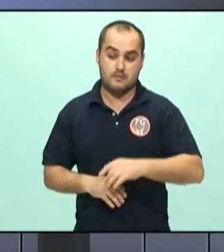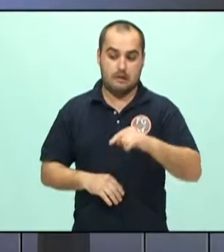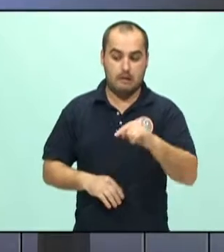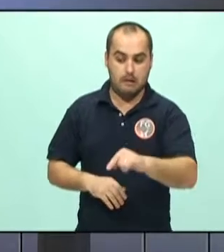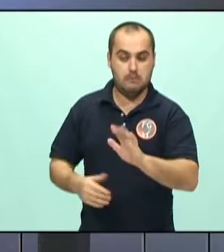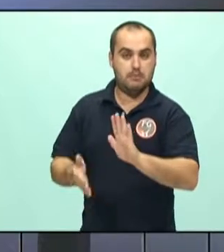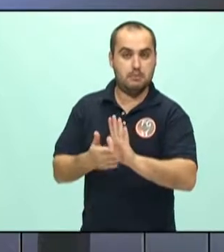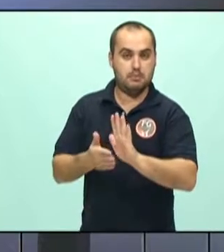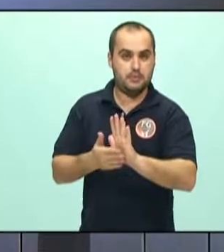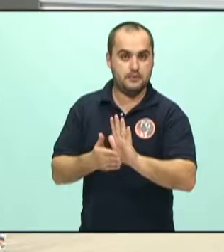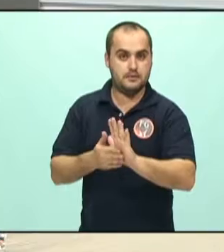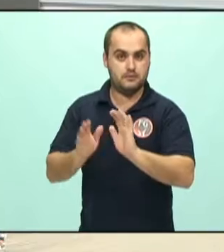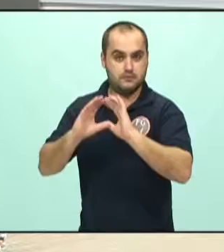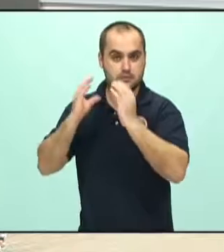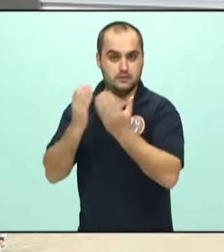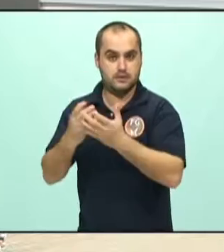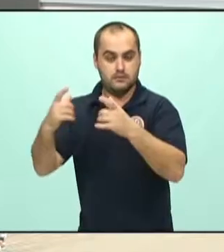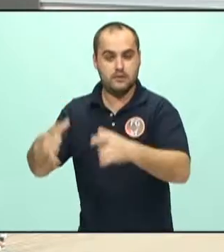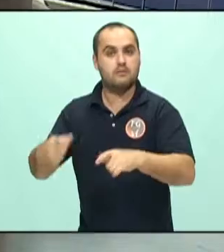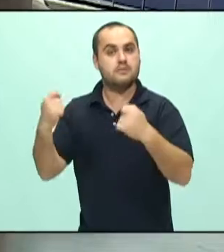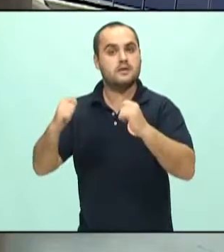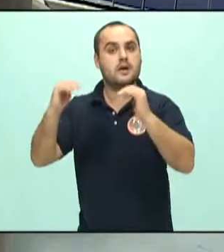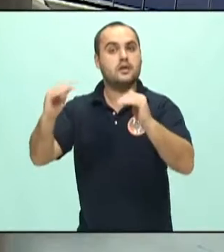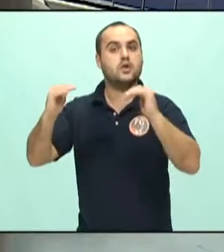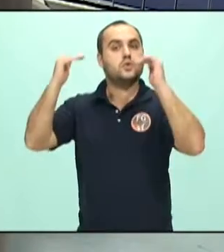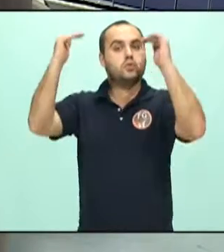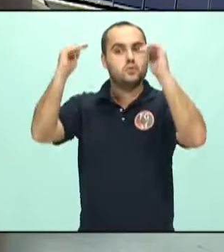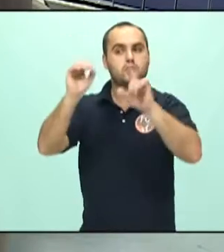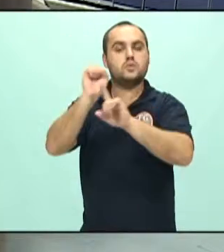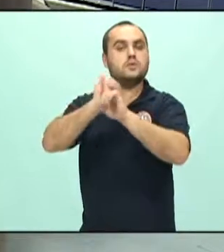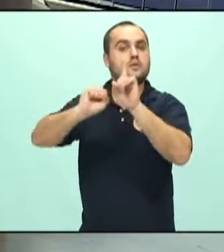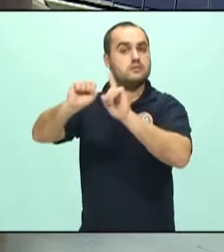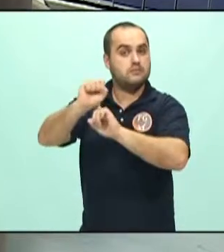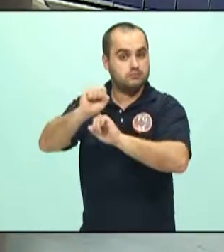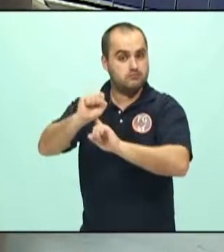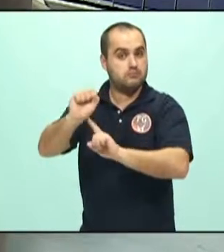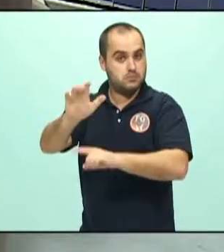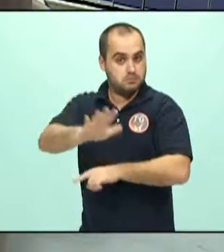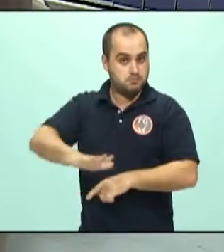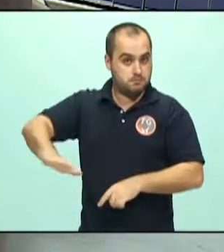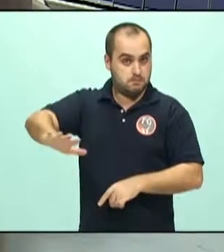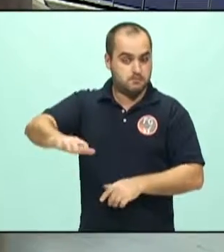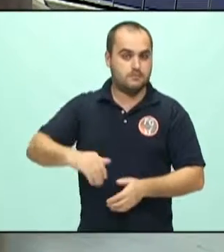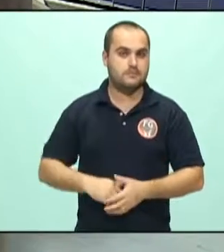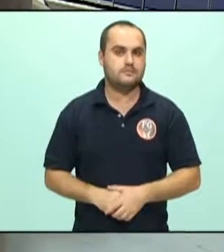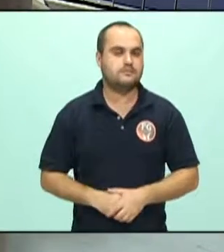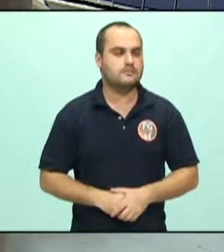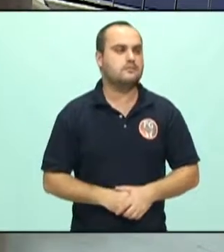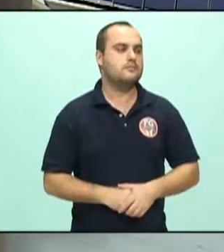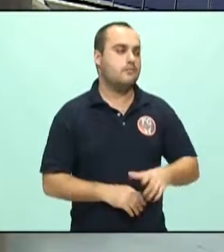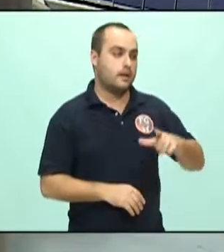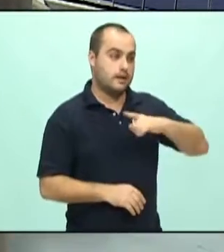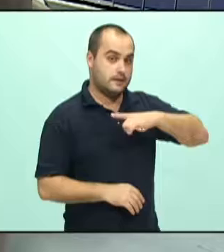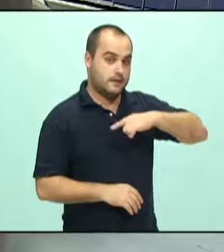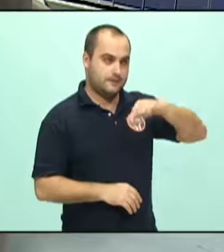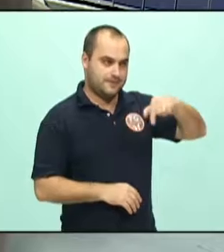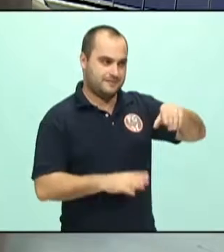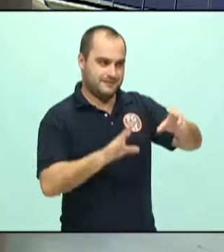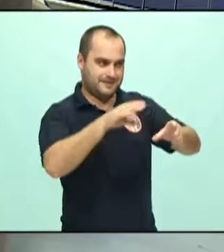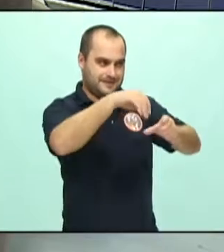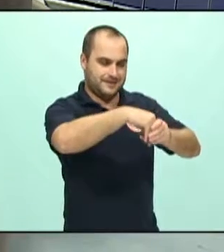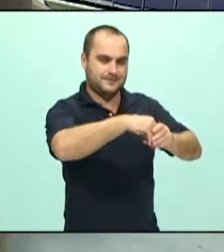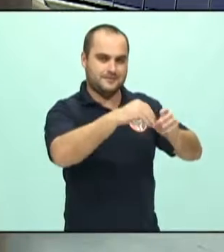quando forem adultos da sua sociedade nós tivemos na câmara de vereadores é no mesmo período em que acontecia a marejada